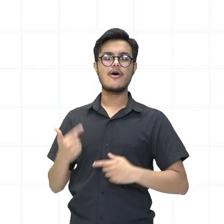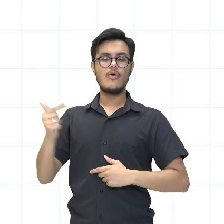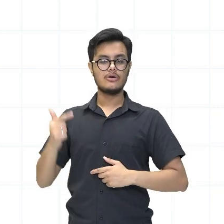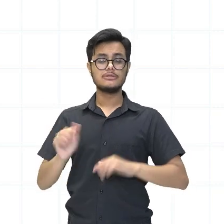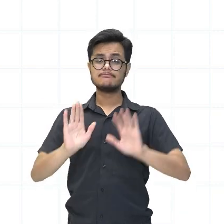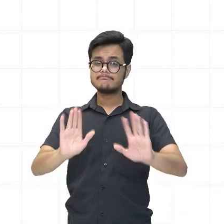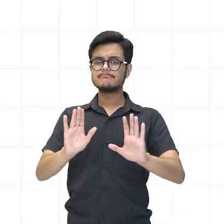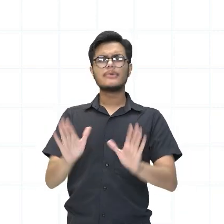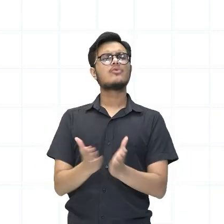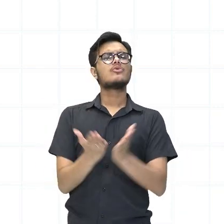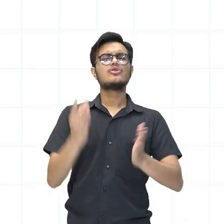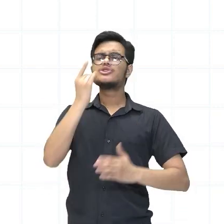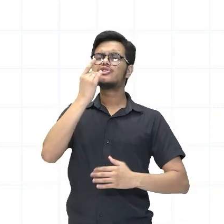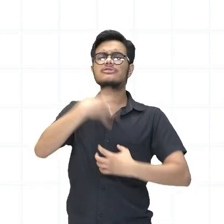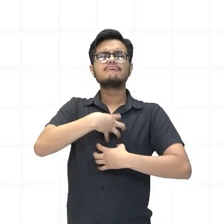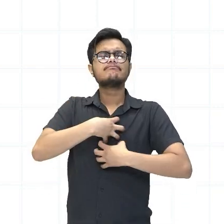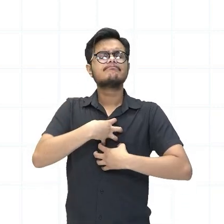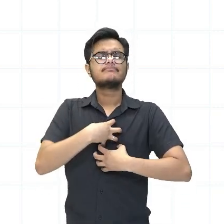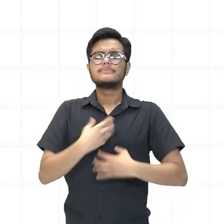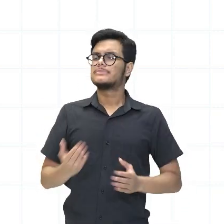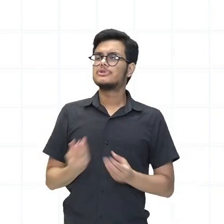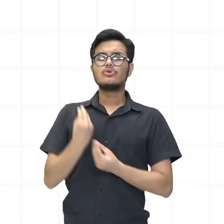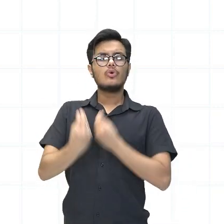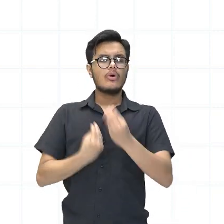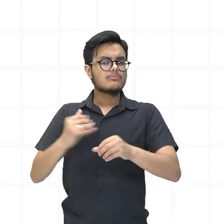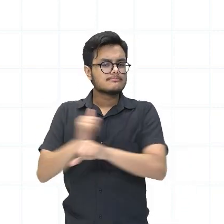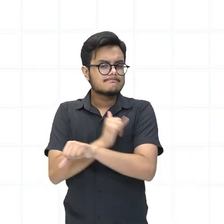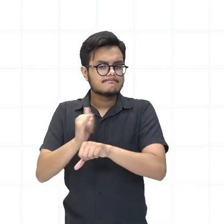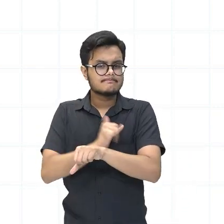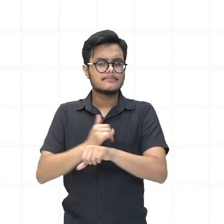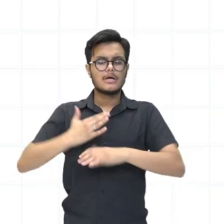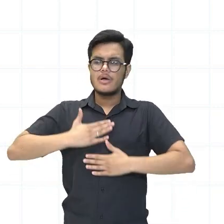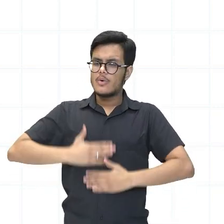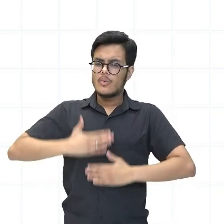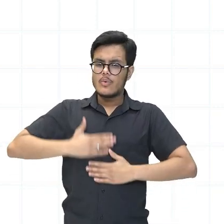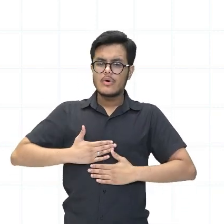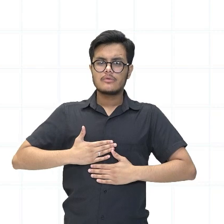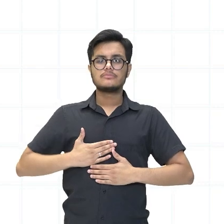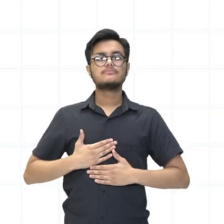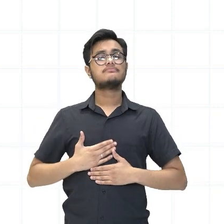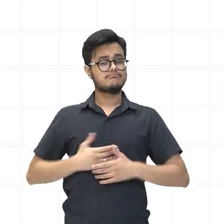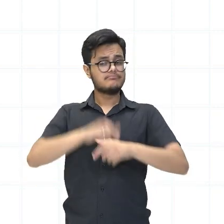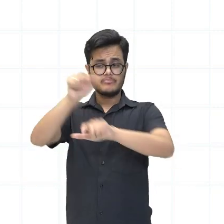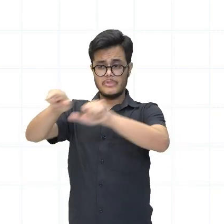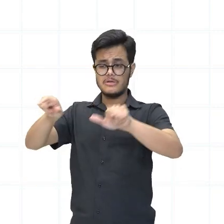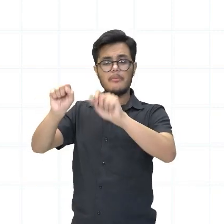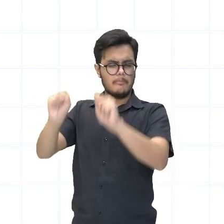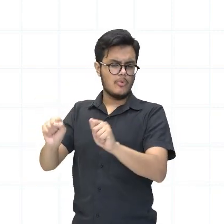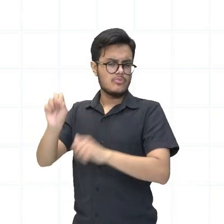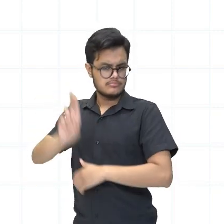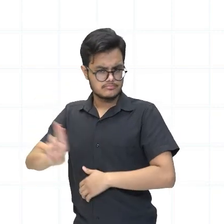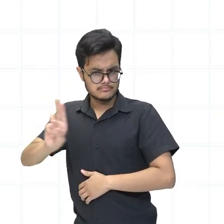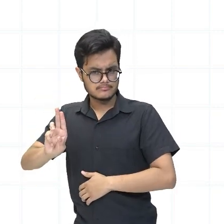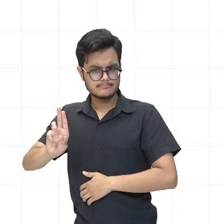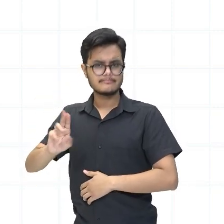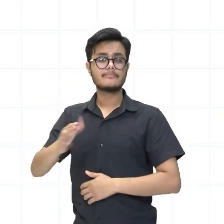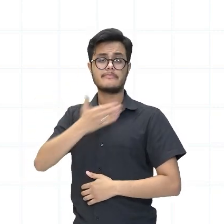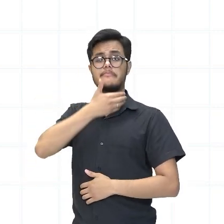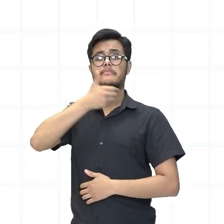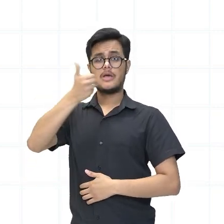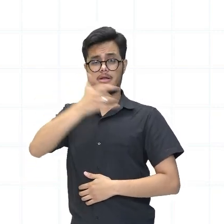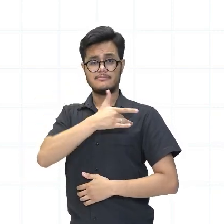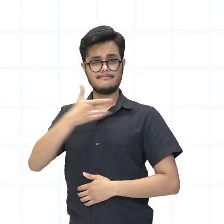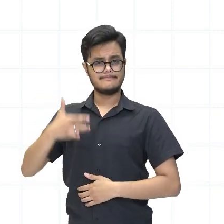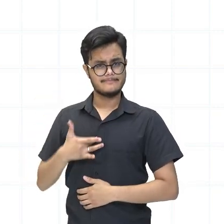quentes, o que eu devo fazer? Tem alguns procedimentos que a população pode realizar para aí